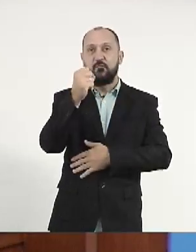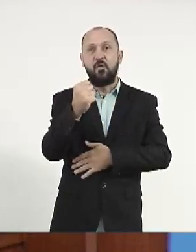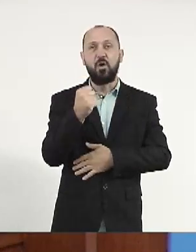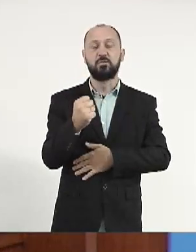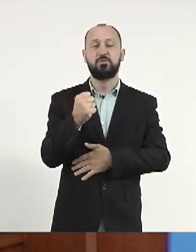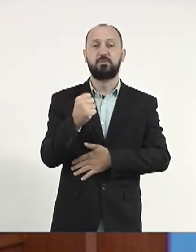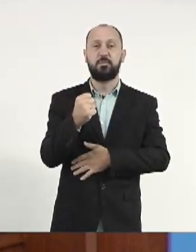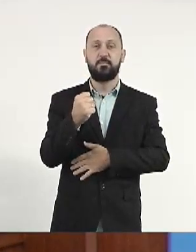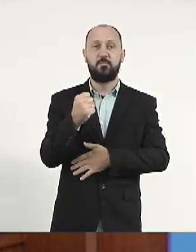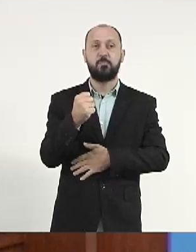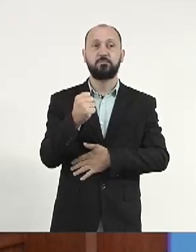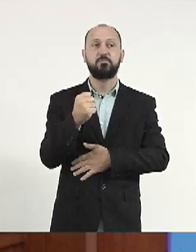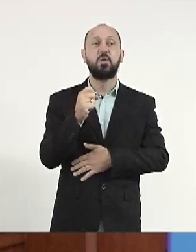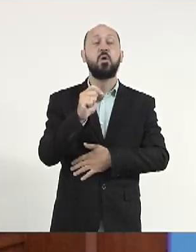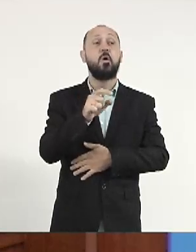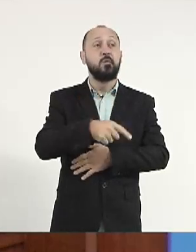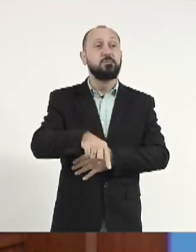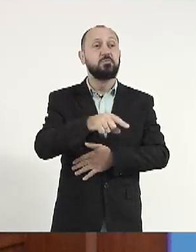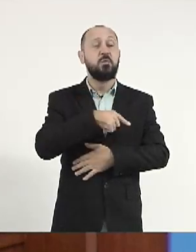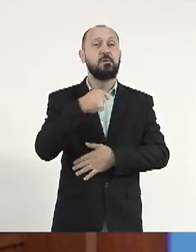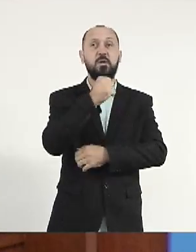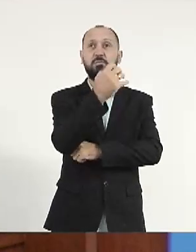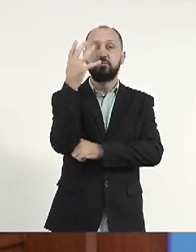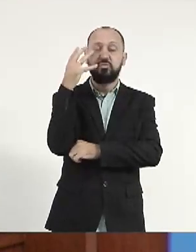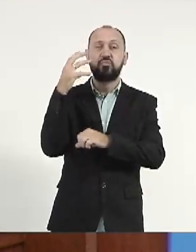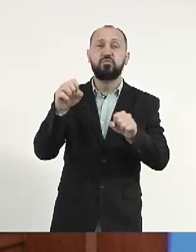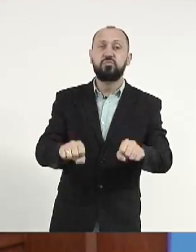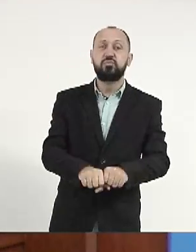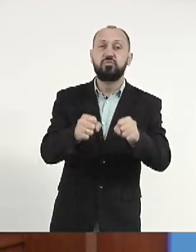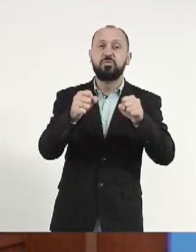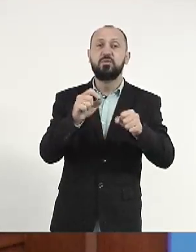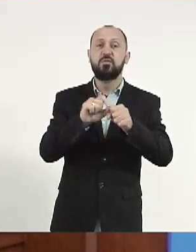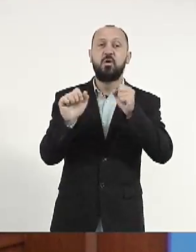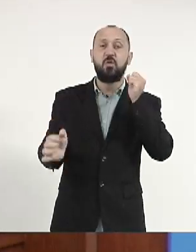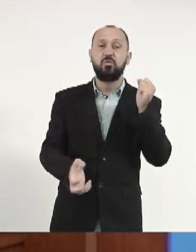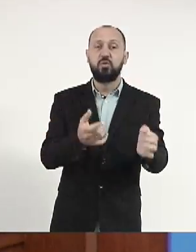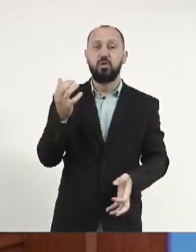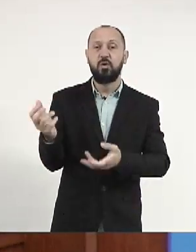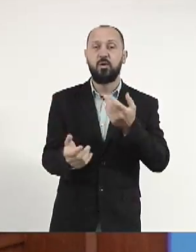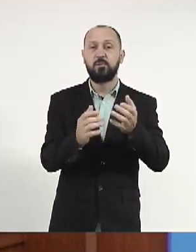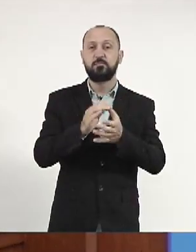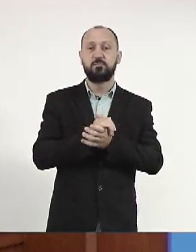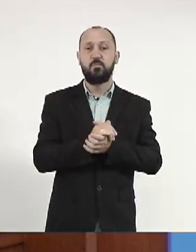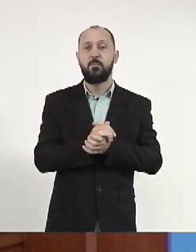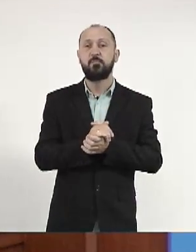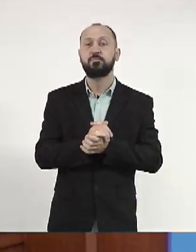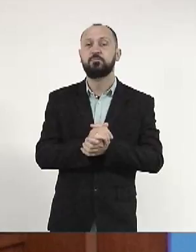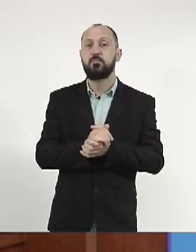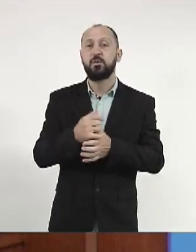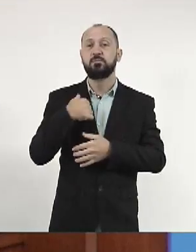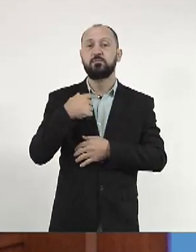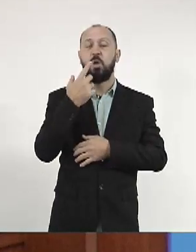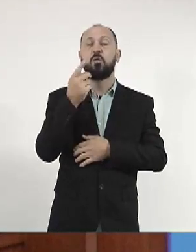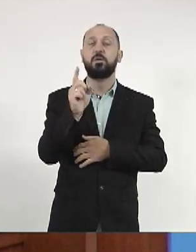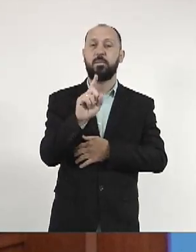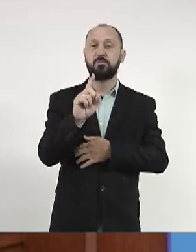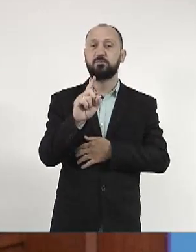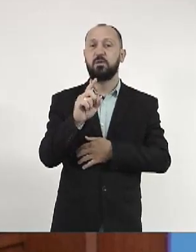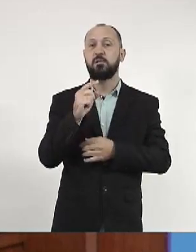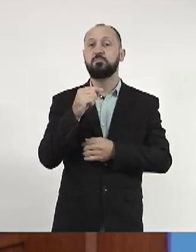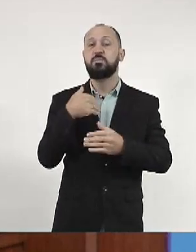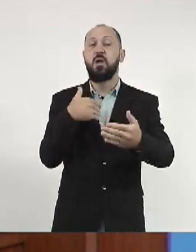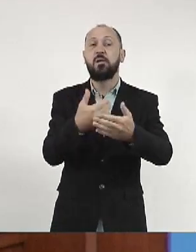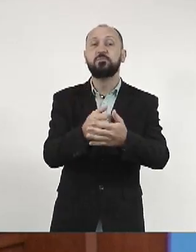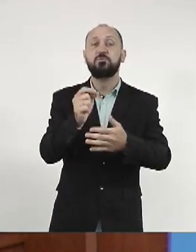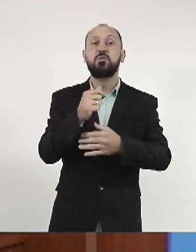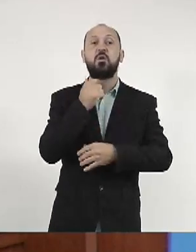firme com quem agride o meio ambiente, com quem provoca incêndio, porque não dá mais. Daqui a pouco